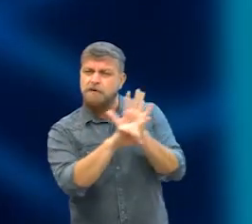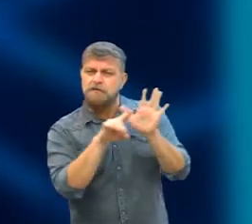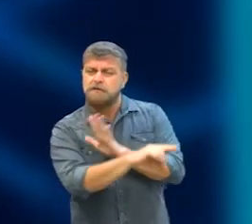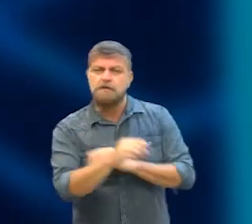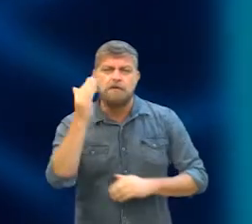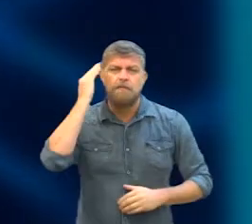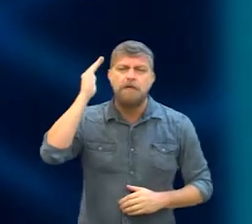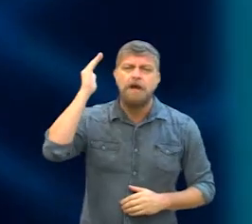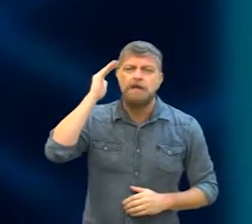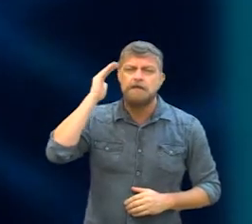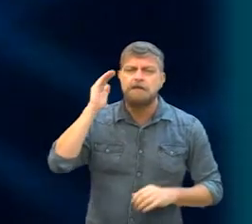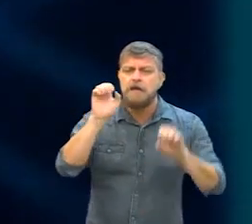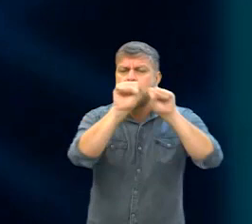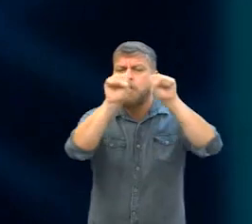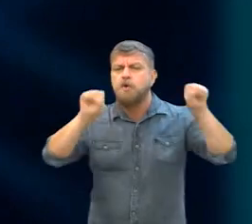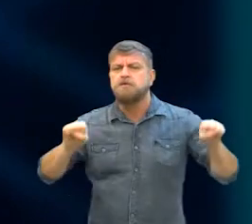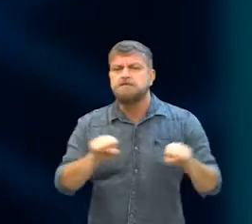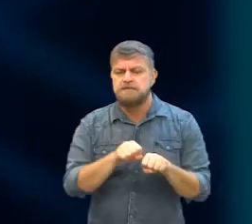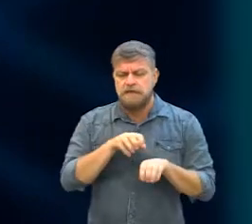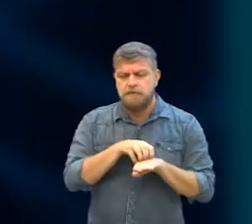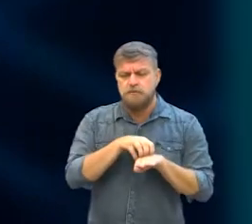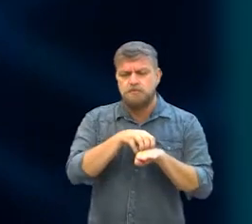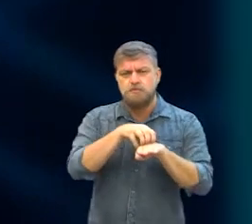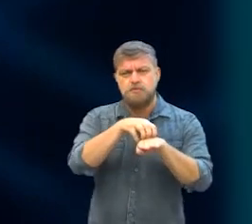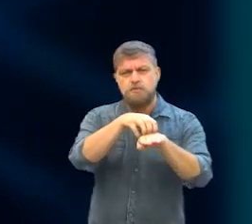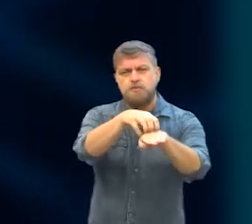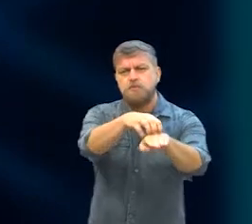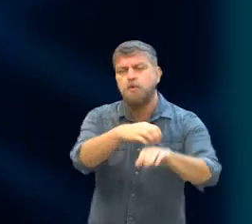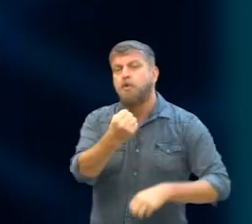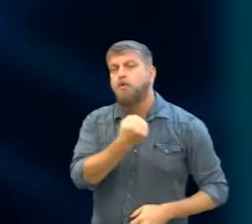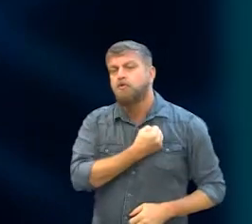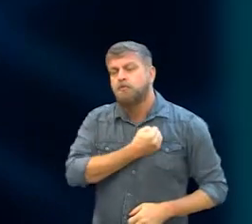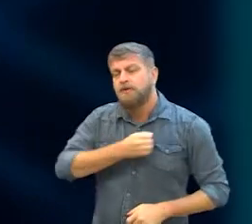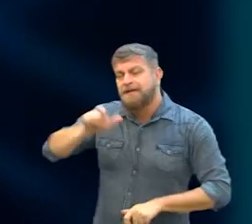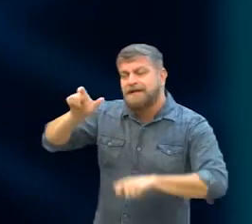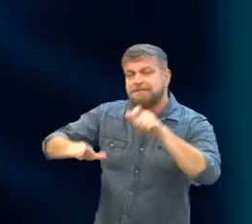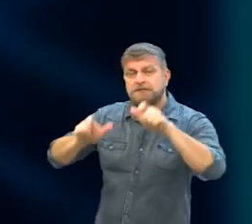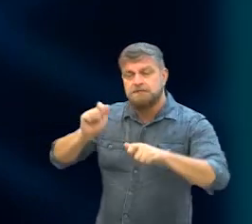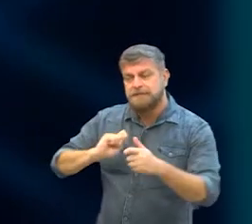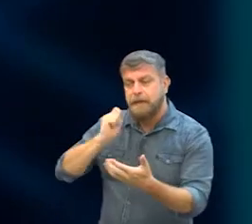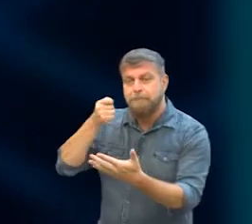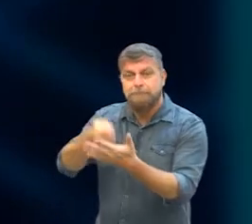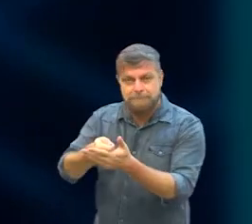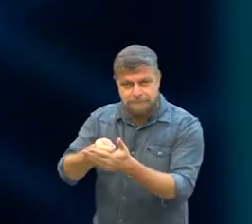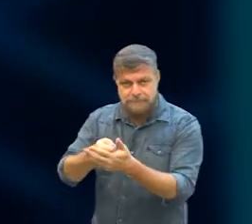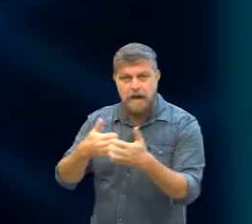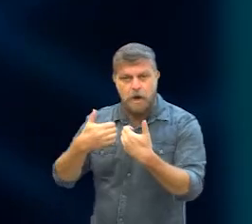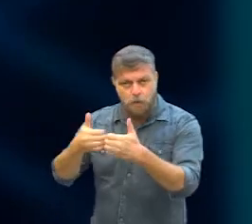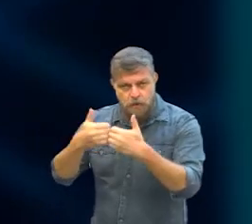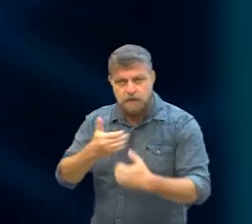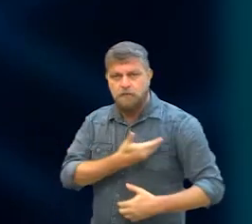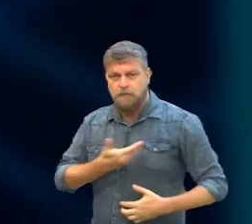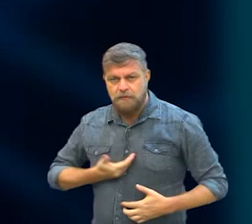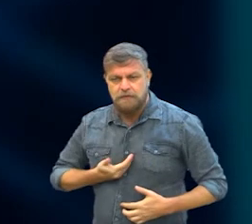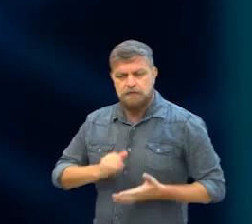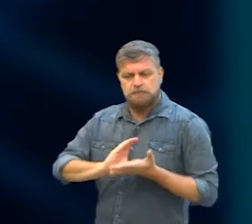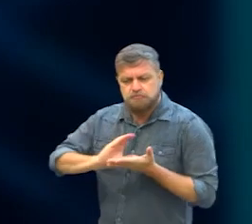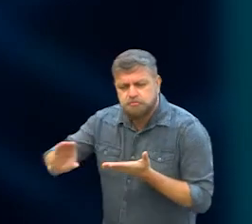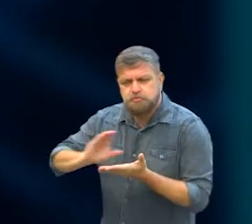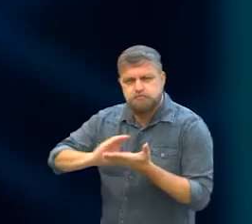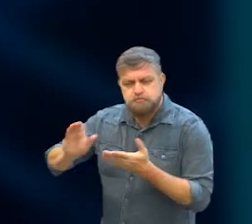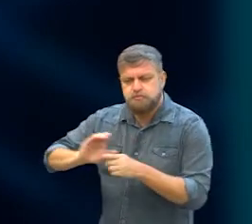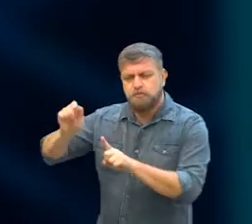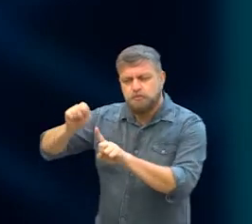informações transparentes do sistema Intercamp, como o número de passageiros pagantes e subsidiados mês a